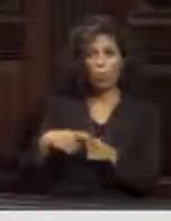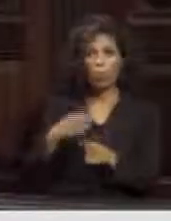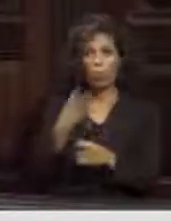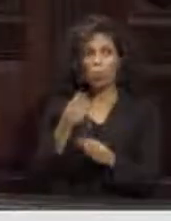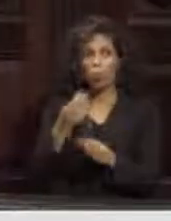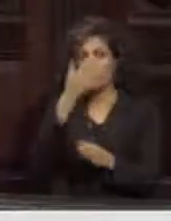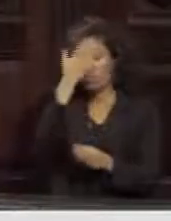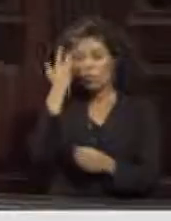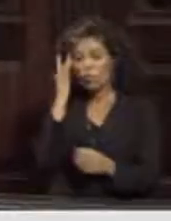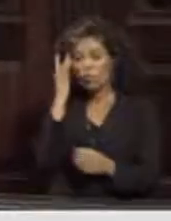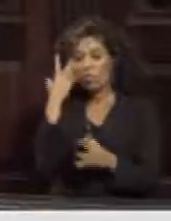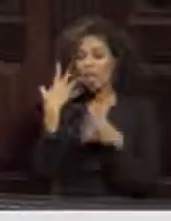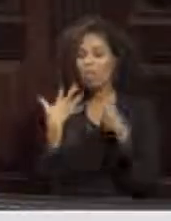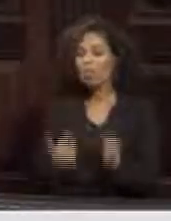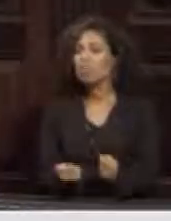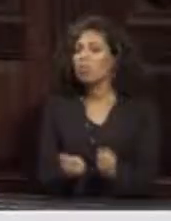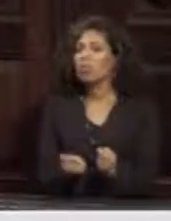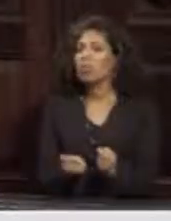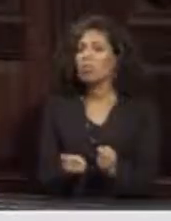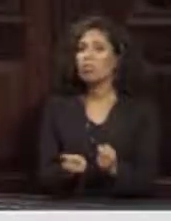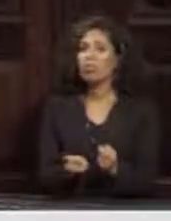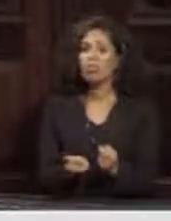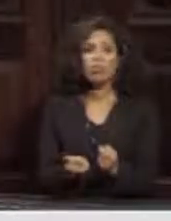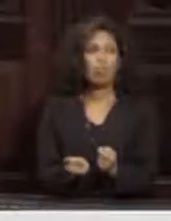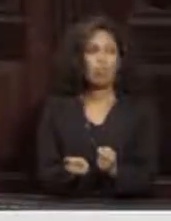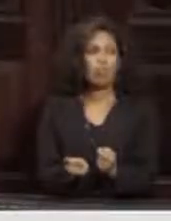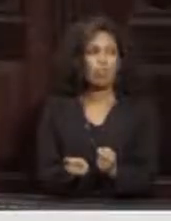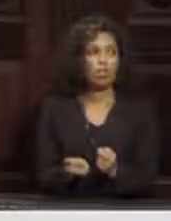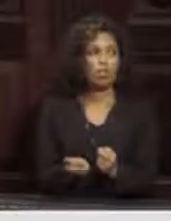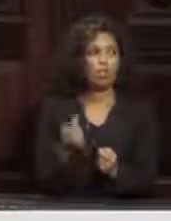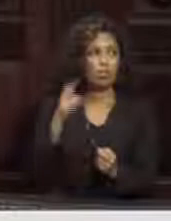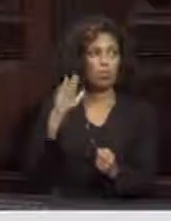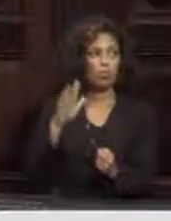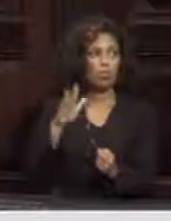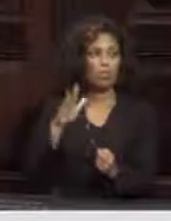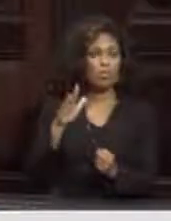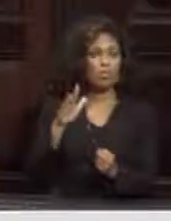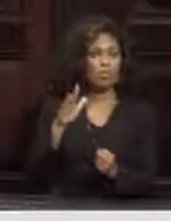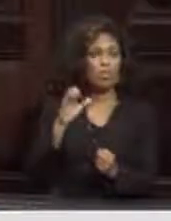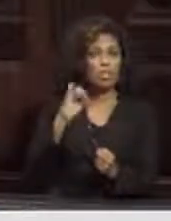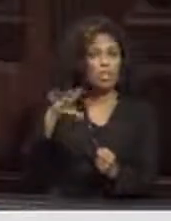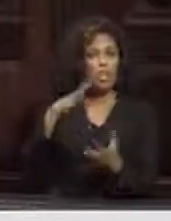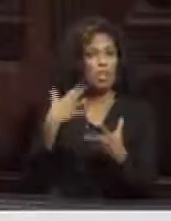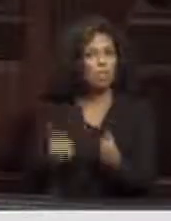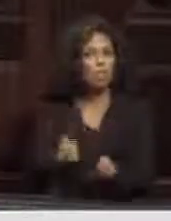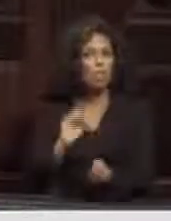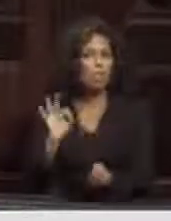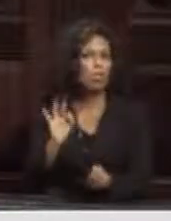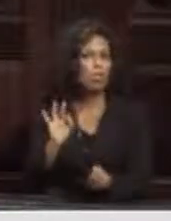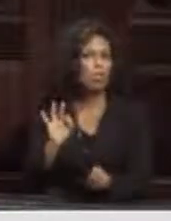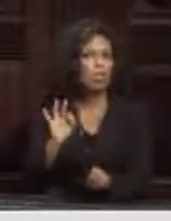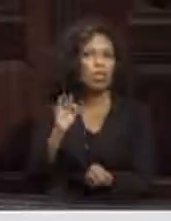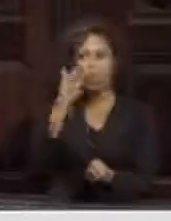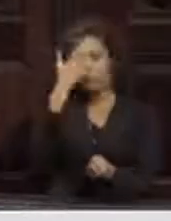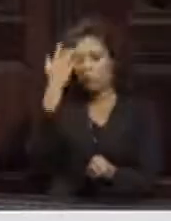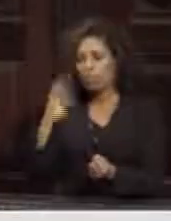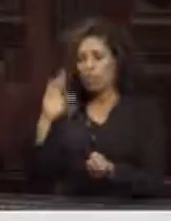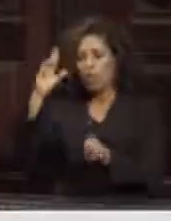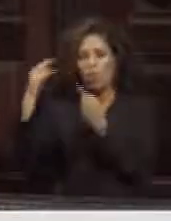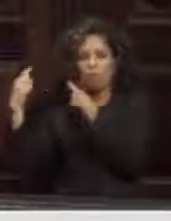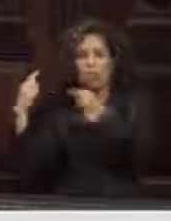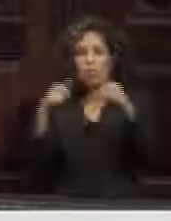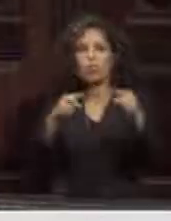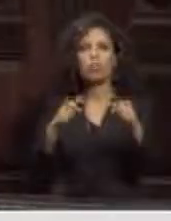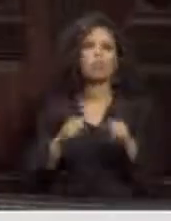ou aceitavam as regras da demissão incentivada, ou eram ameaçados de logo a seguir serem